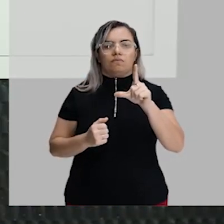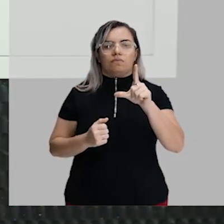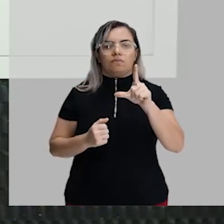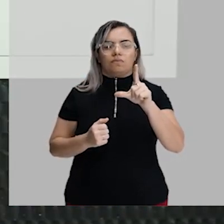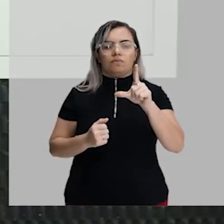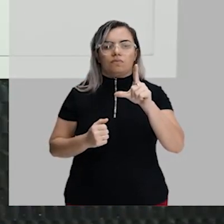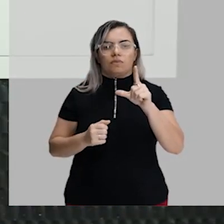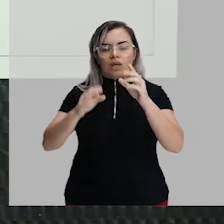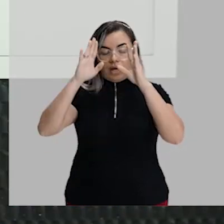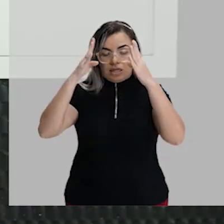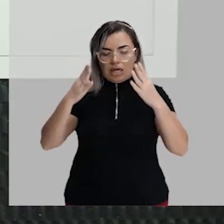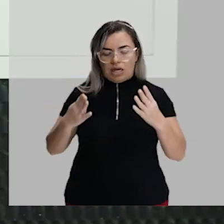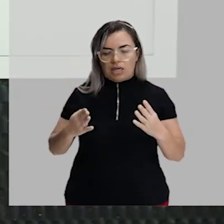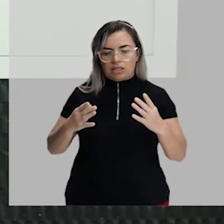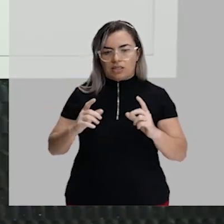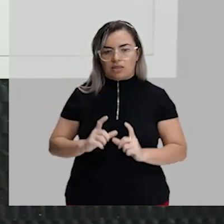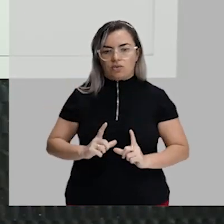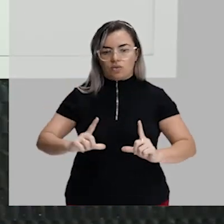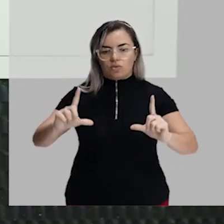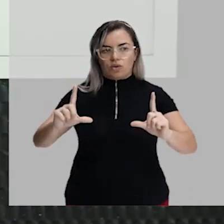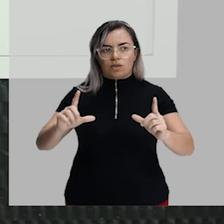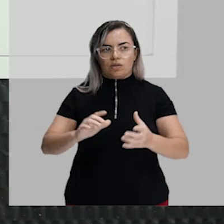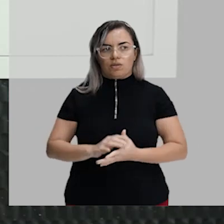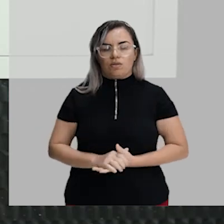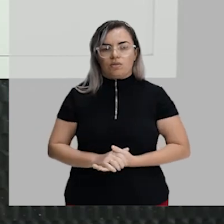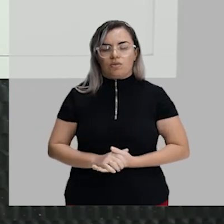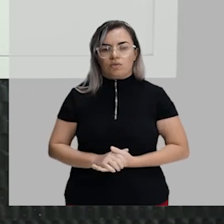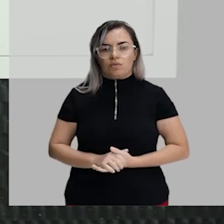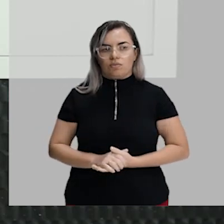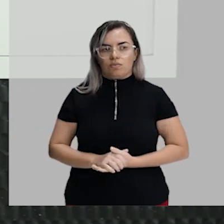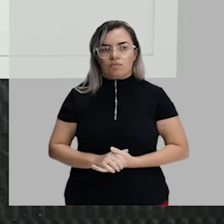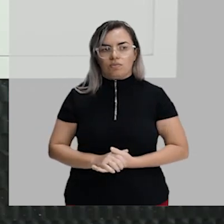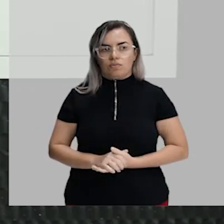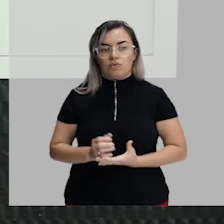este lado nós temos temperatura, ok?